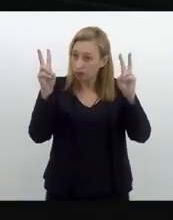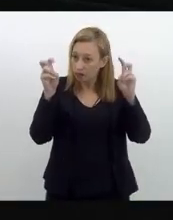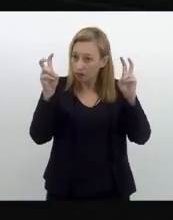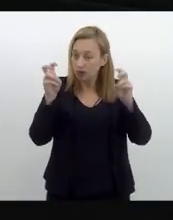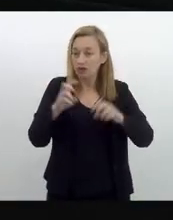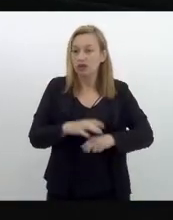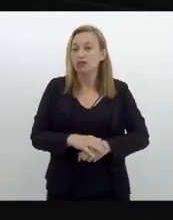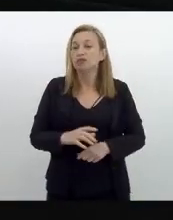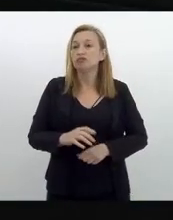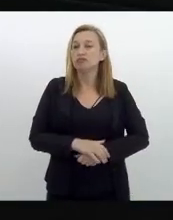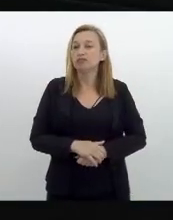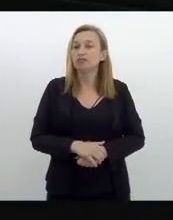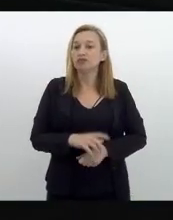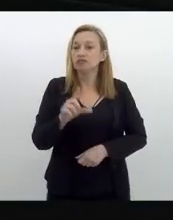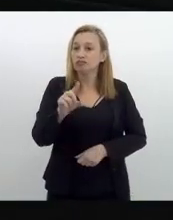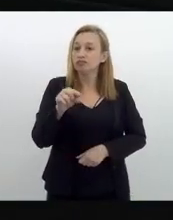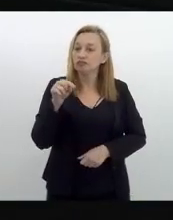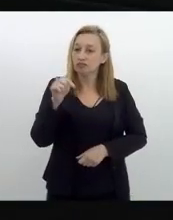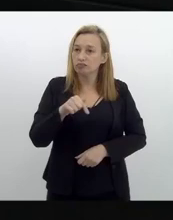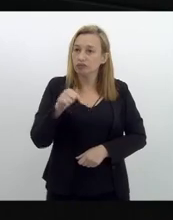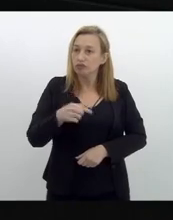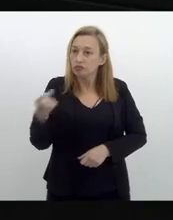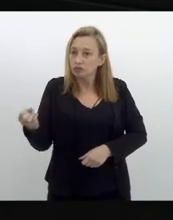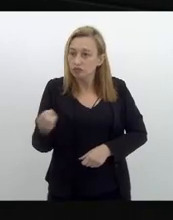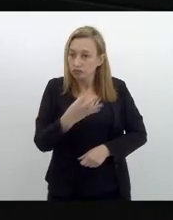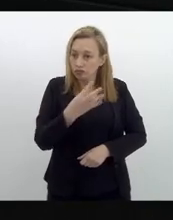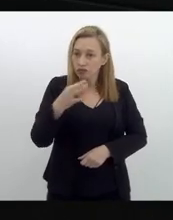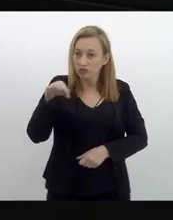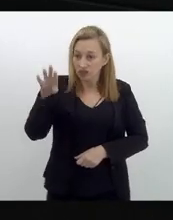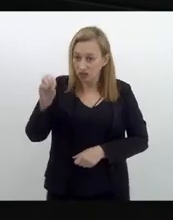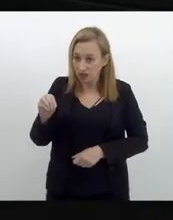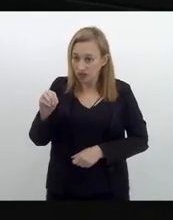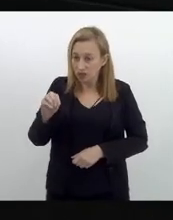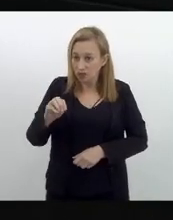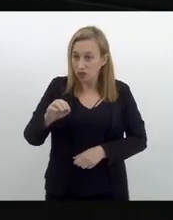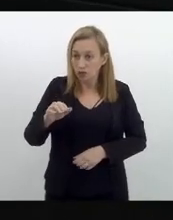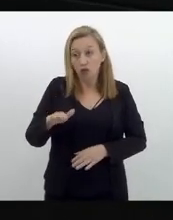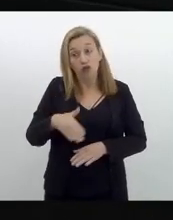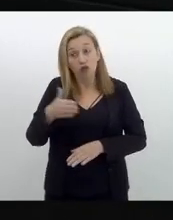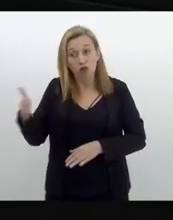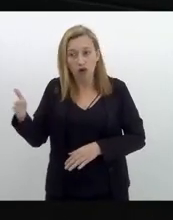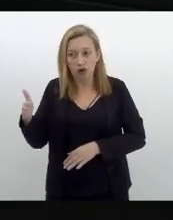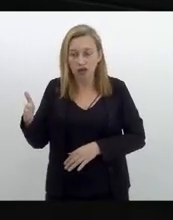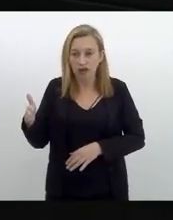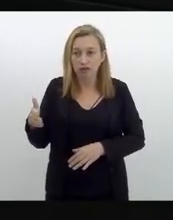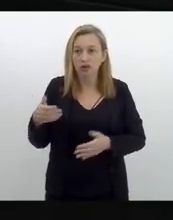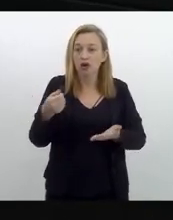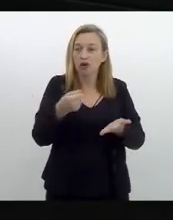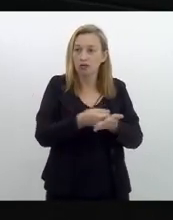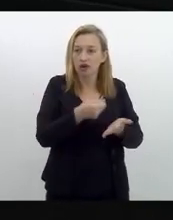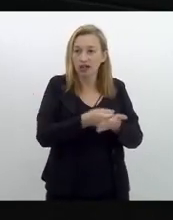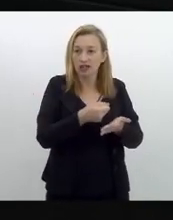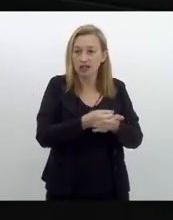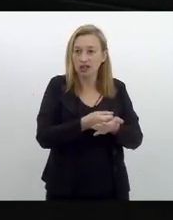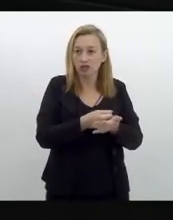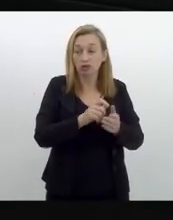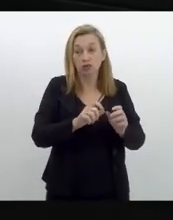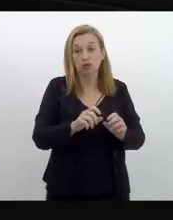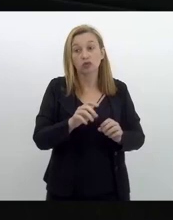o que a gente decidiu aqui é que os novos triênios estão fora, porque é uma obrigação do regime.